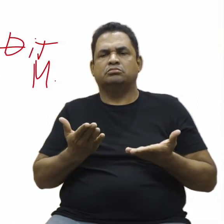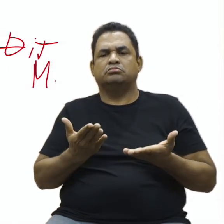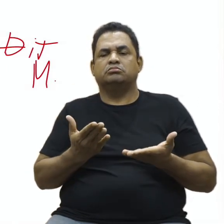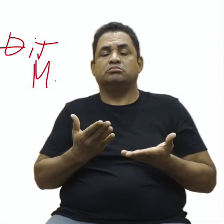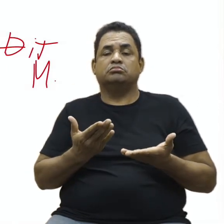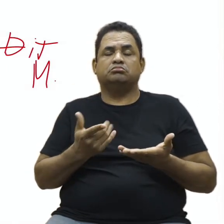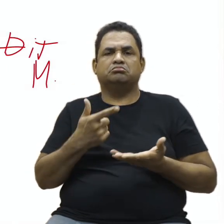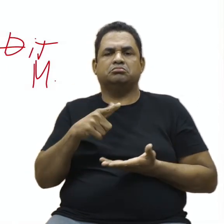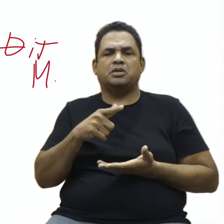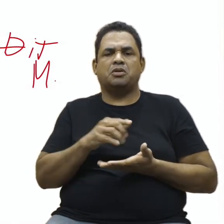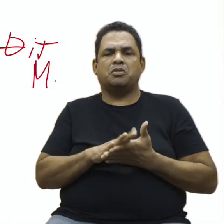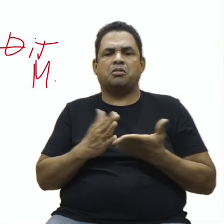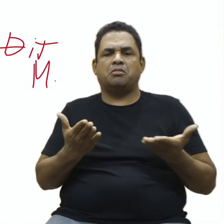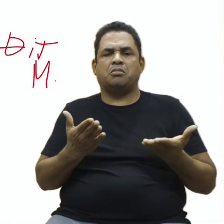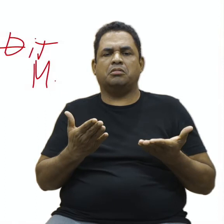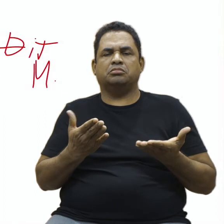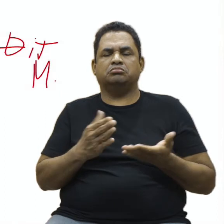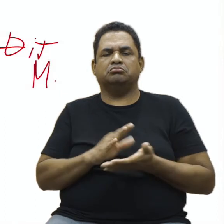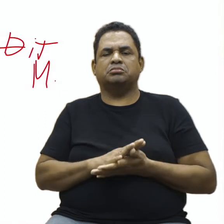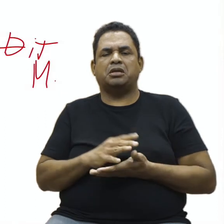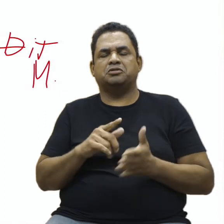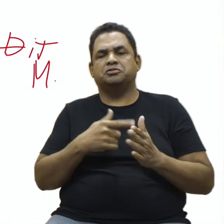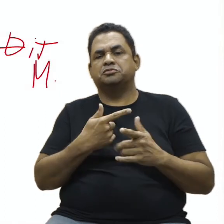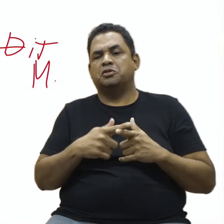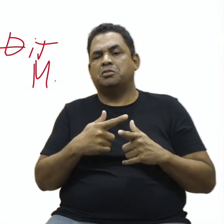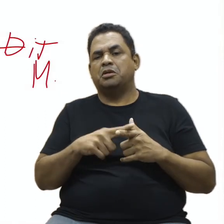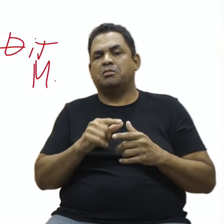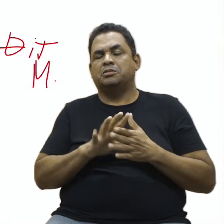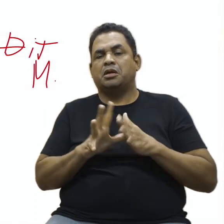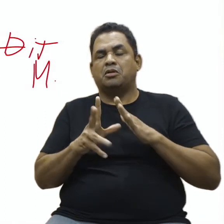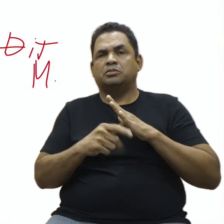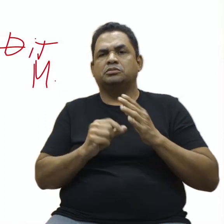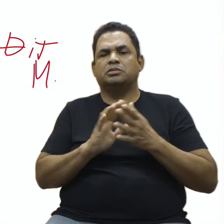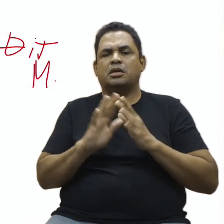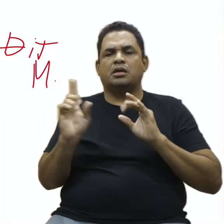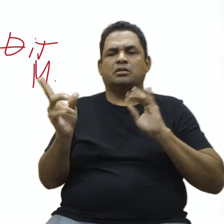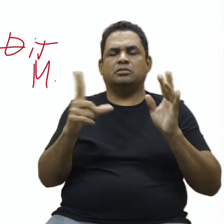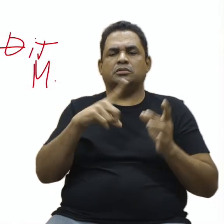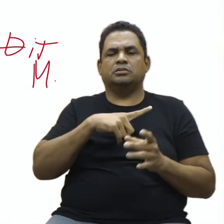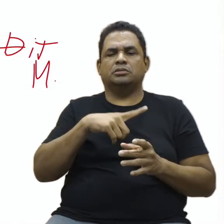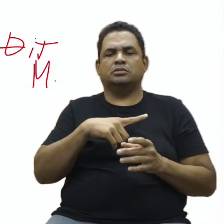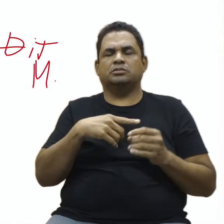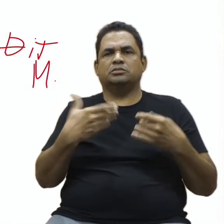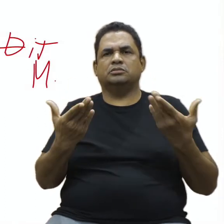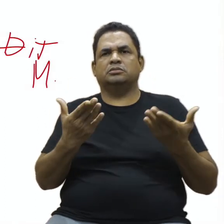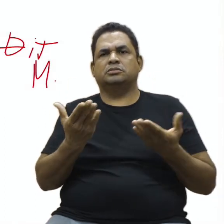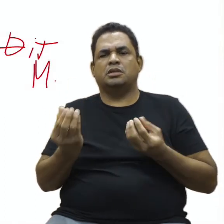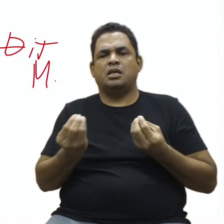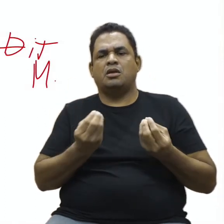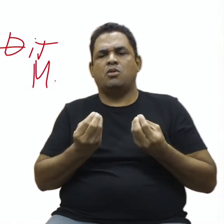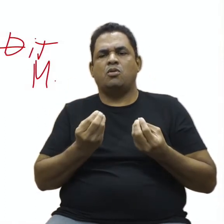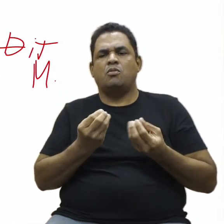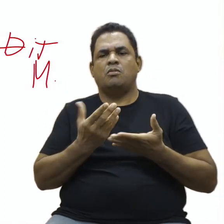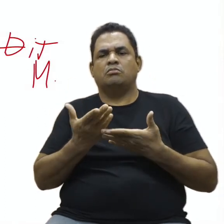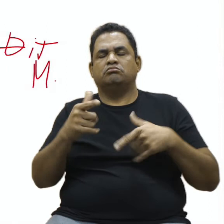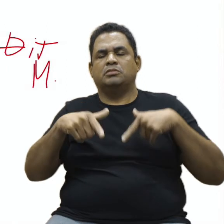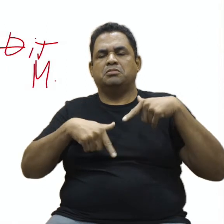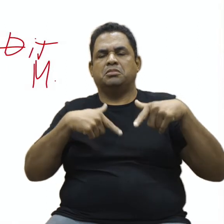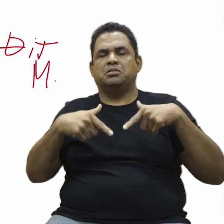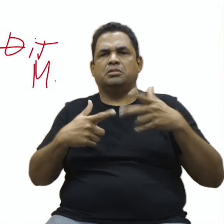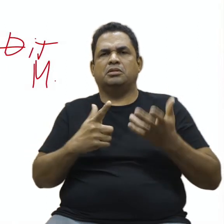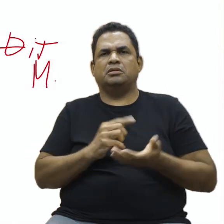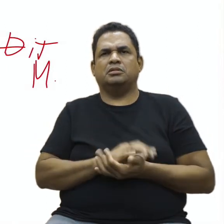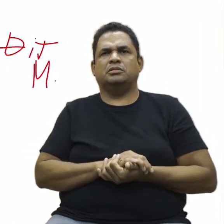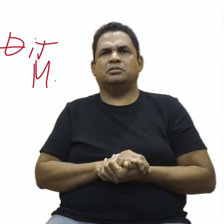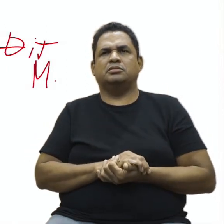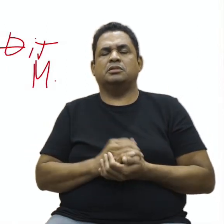um governo que não há escândalo de corrupção. E cada um deles na sua maneira, a sua forma de atuação, né, pessoal? Então, que a